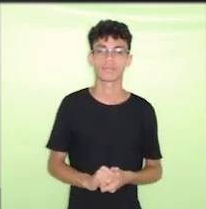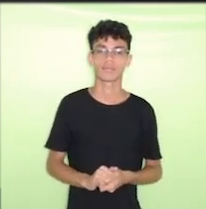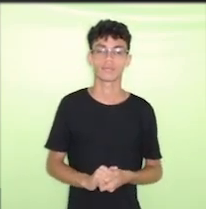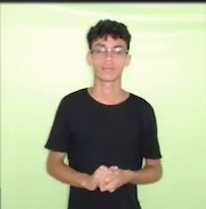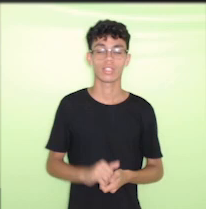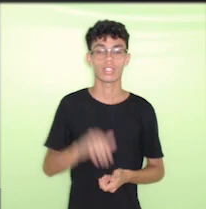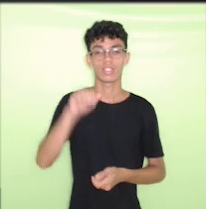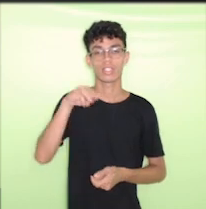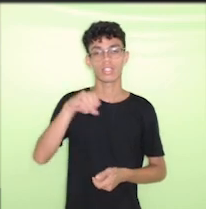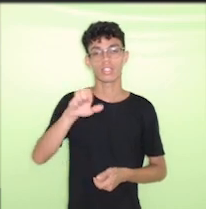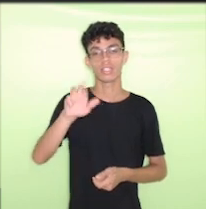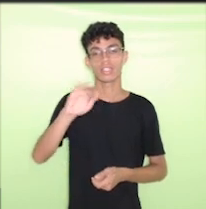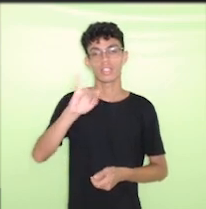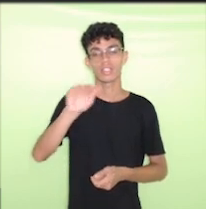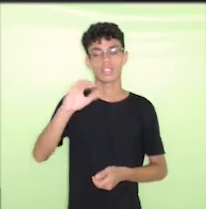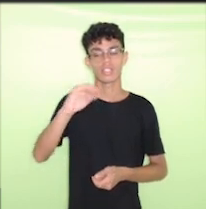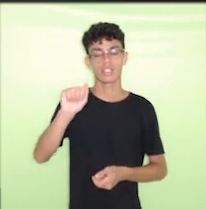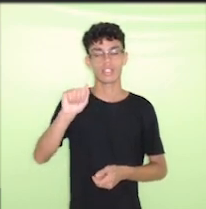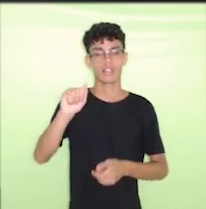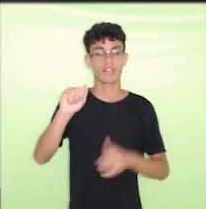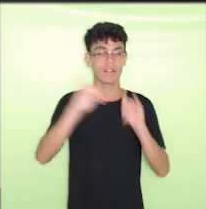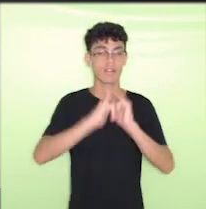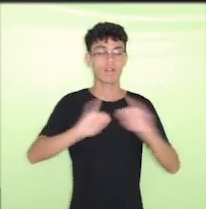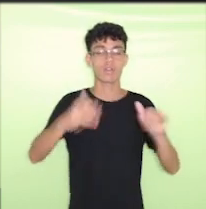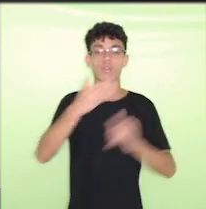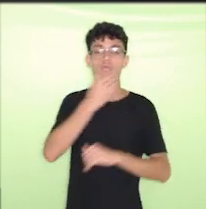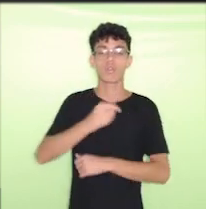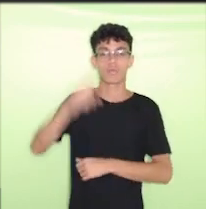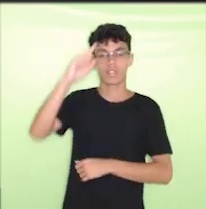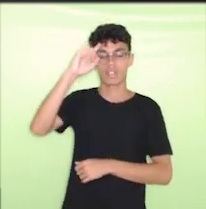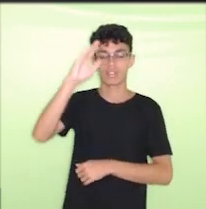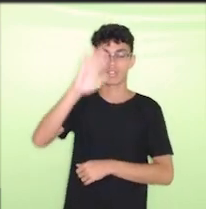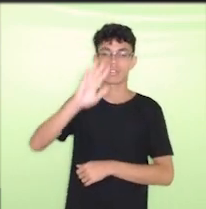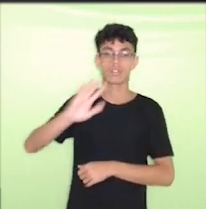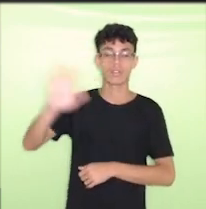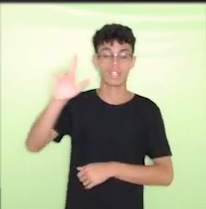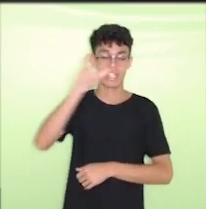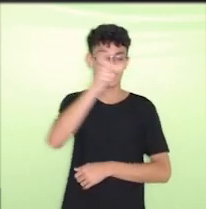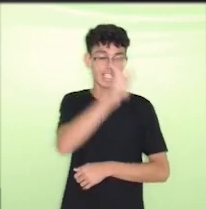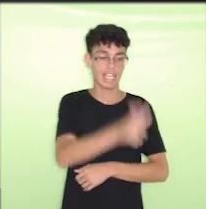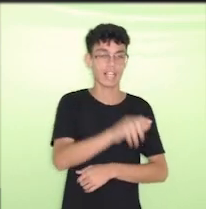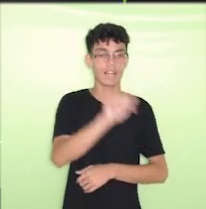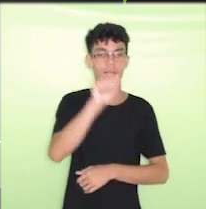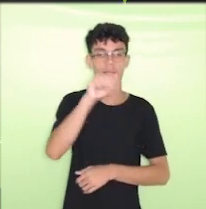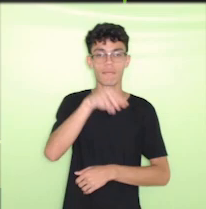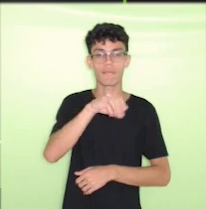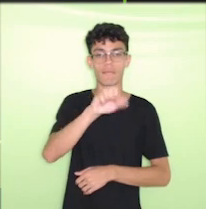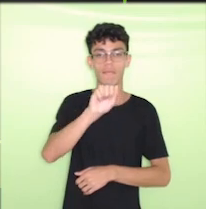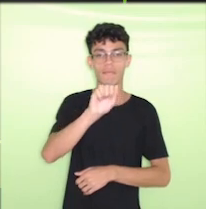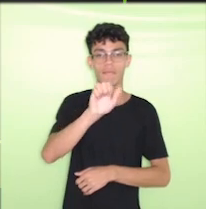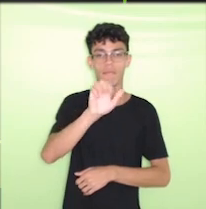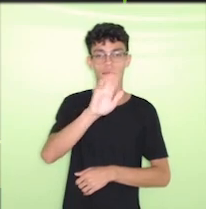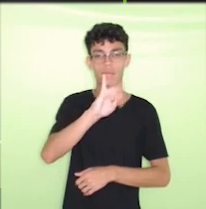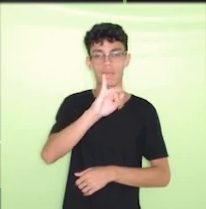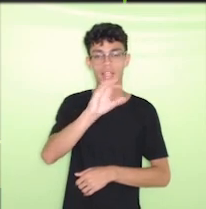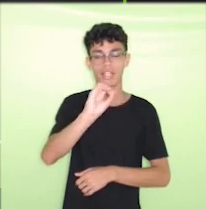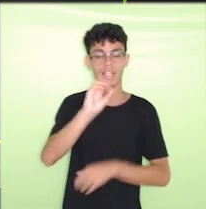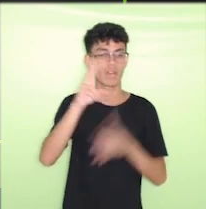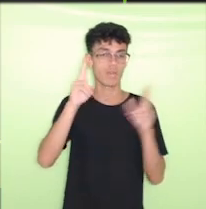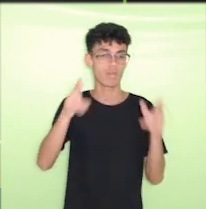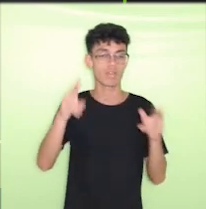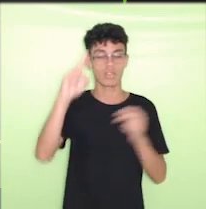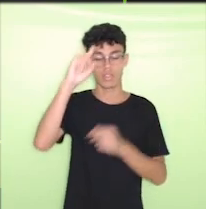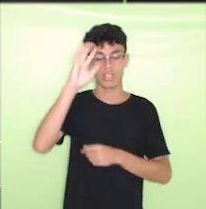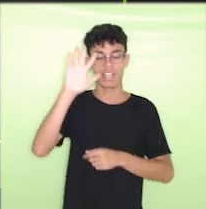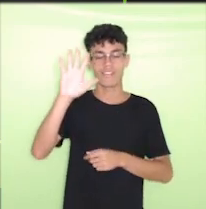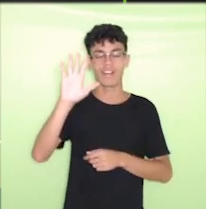E a América disse que esse homem era um sonhador e que ela, América, era igual a ele. Ai daquelas